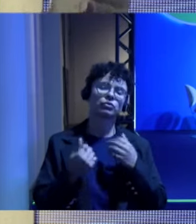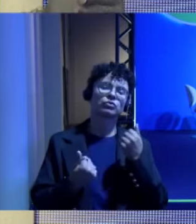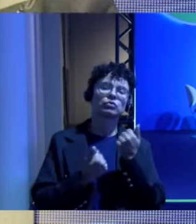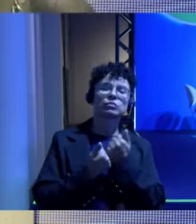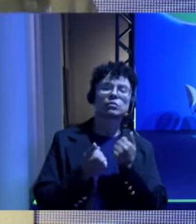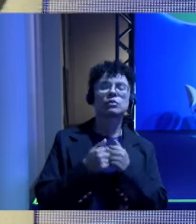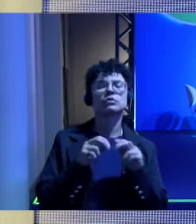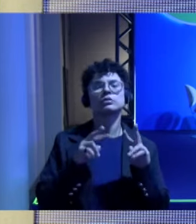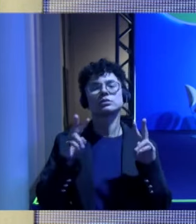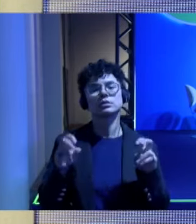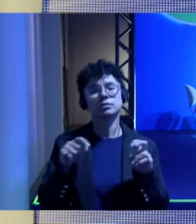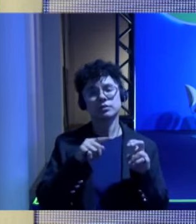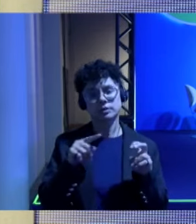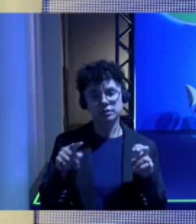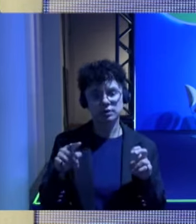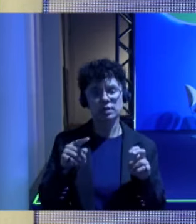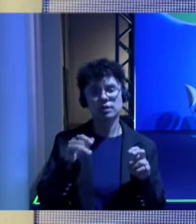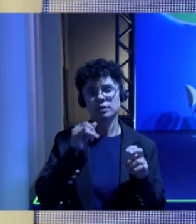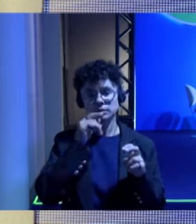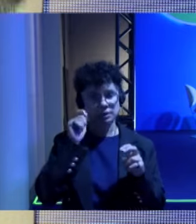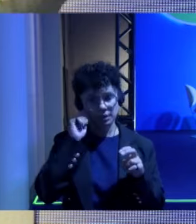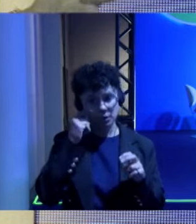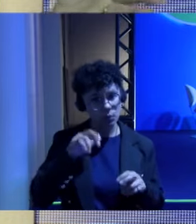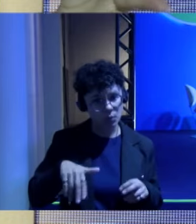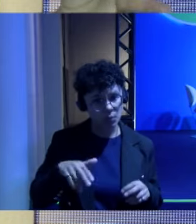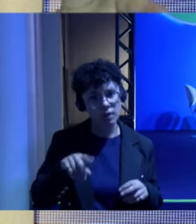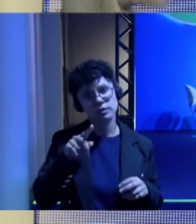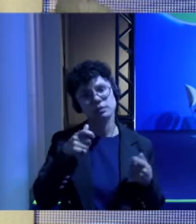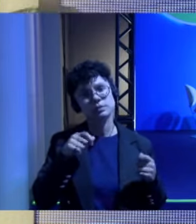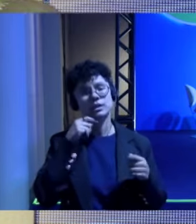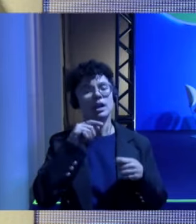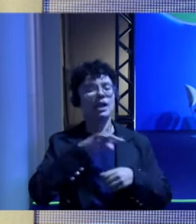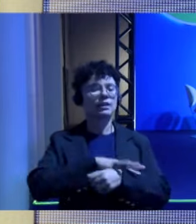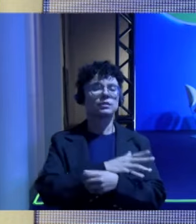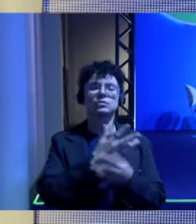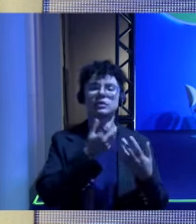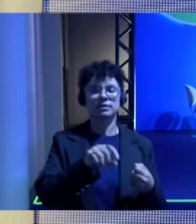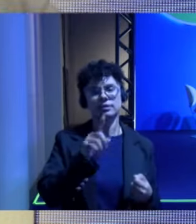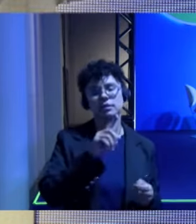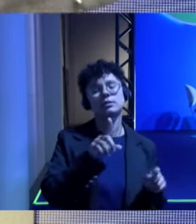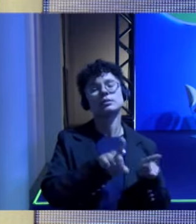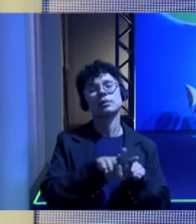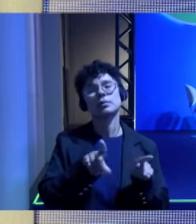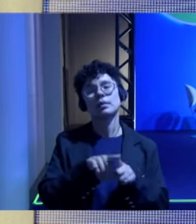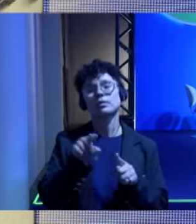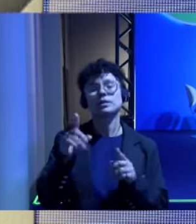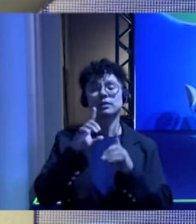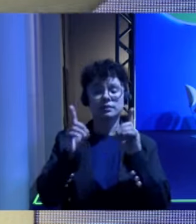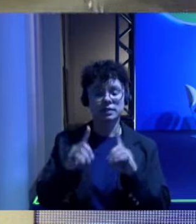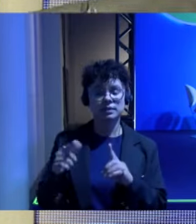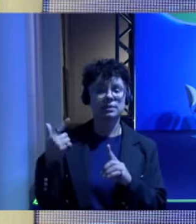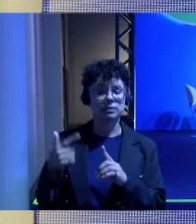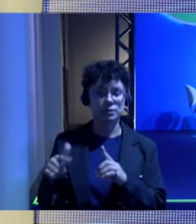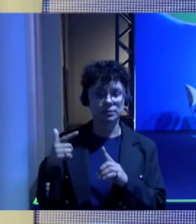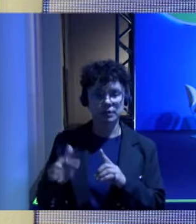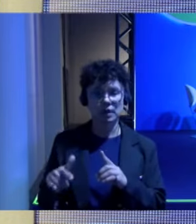sobre isso. Se você não é uma pessoa negra, você deve ser antirracista. Se você não tem nenhum tipo de deficiência, nenhum tipo